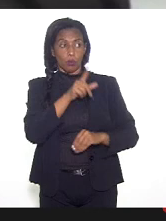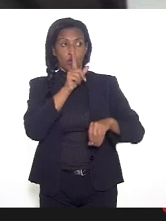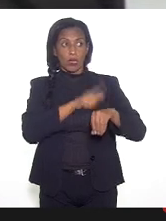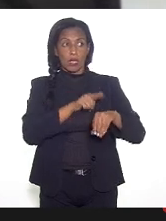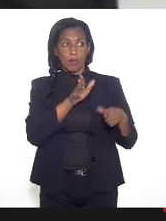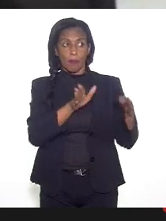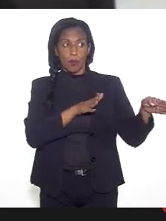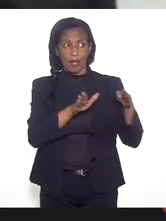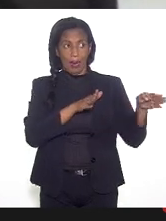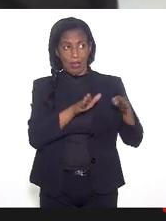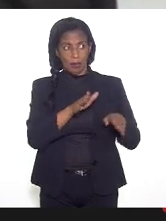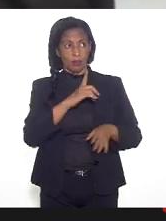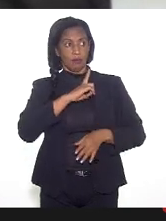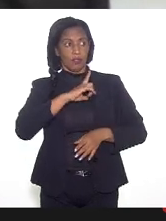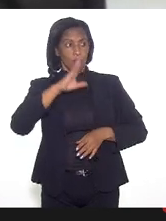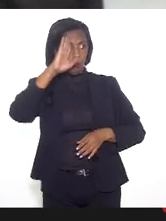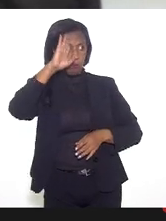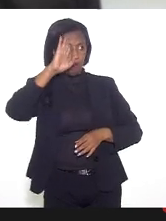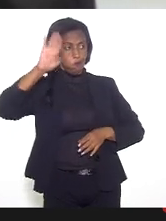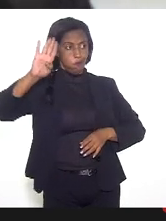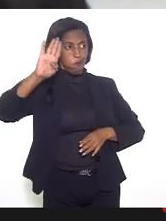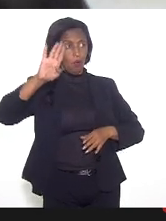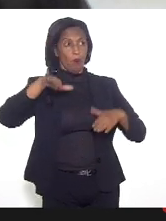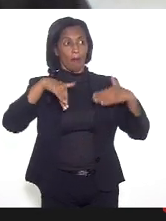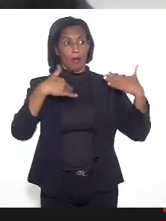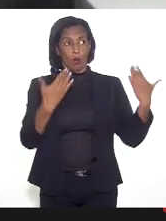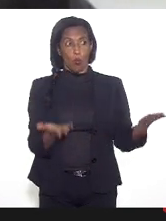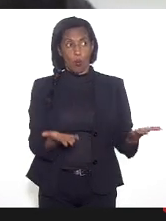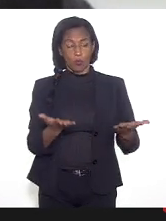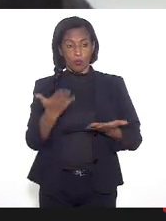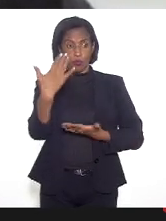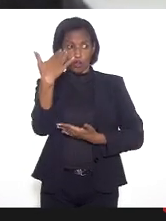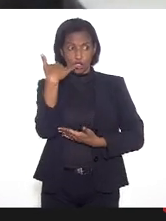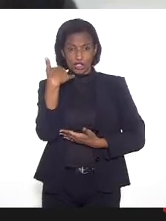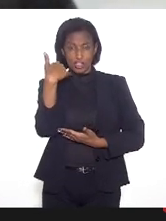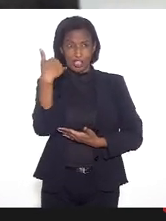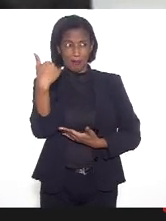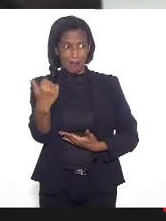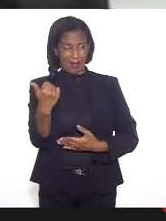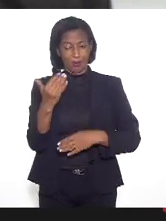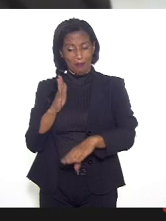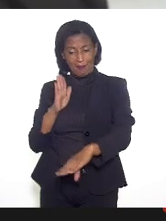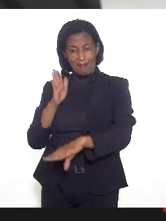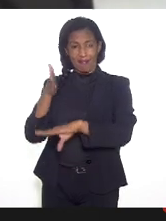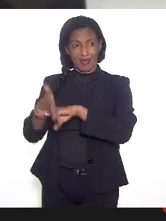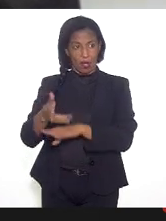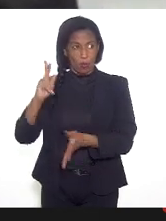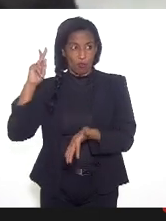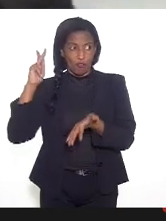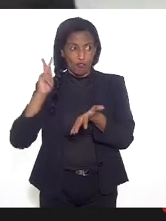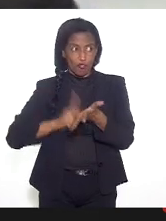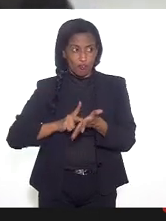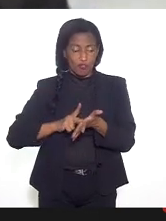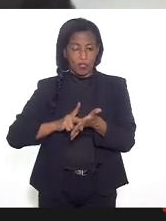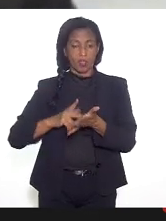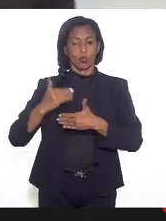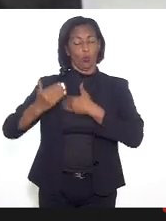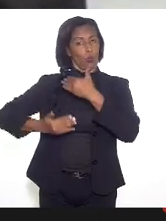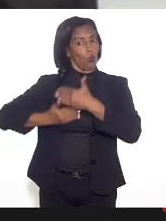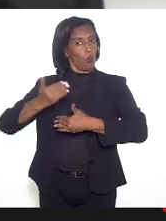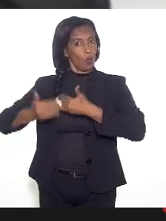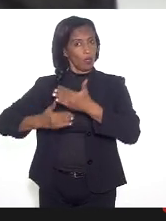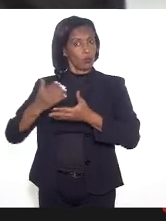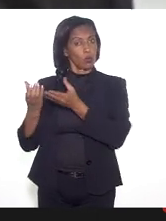como prioridade para quando for efetivamente chamado para ingressar na carreira com o andamento do